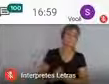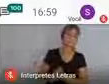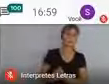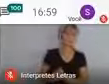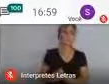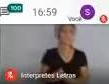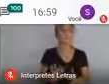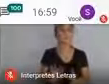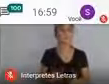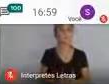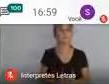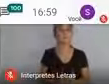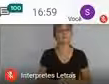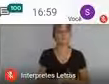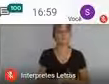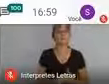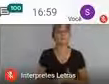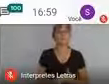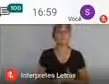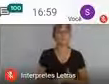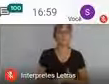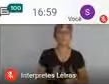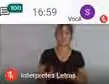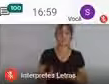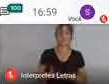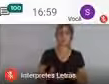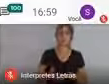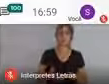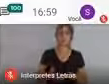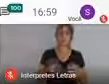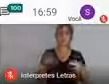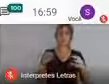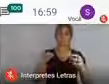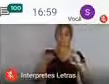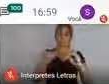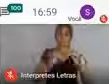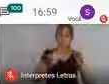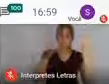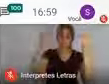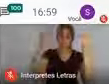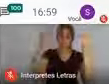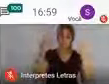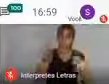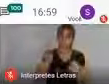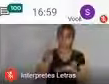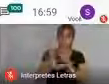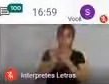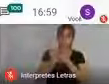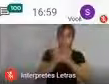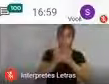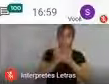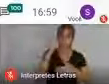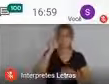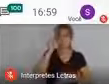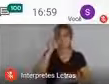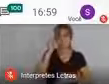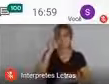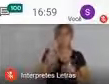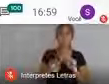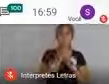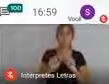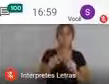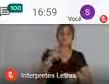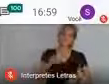E essa descrição desse falar dessas comunidades nos ajuda a compreender justamente essa